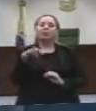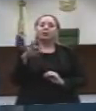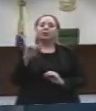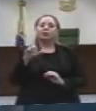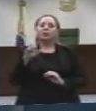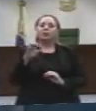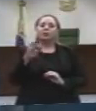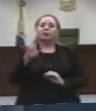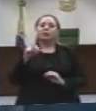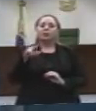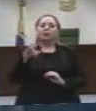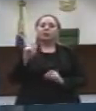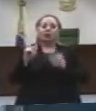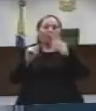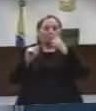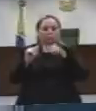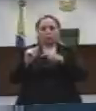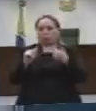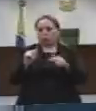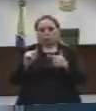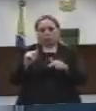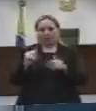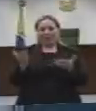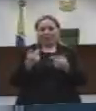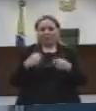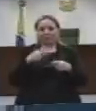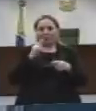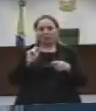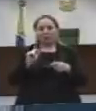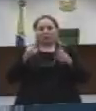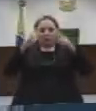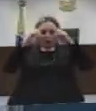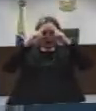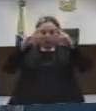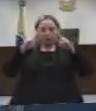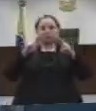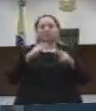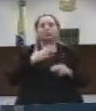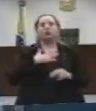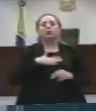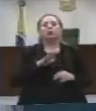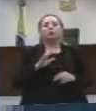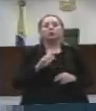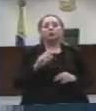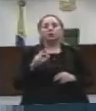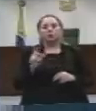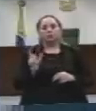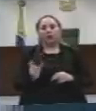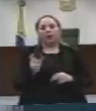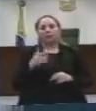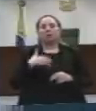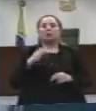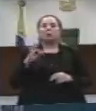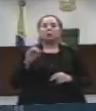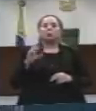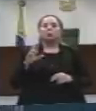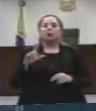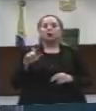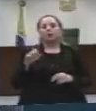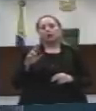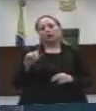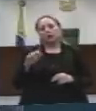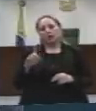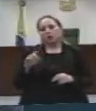quadra precisamos falar em respeito não gosto muito da expressão que eu tenho que ser tolerado penso que devo ser